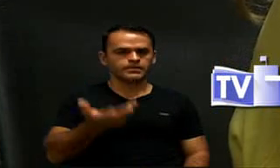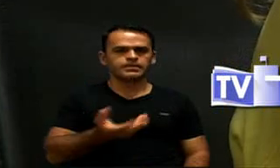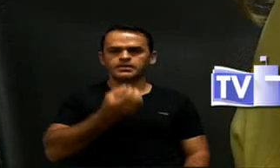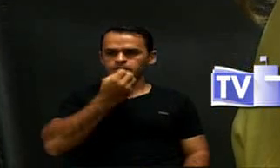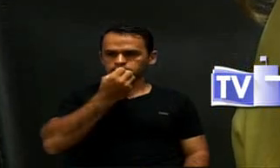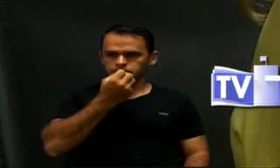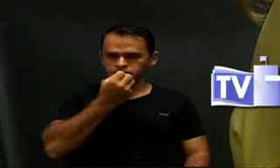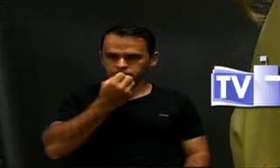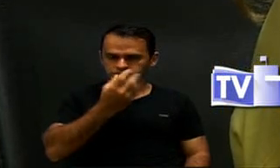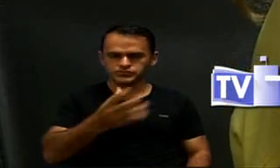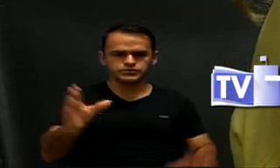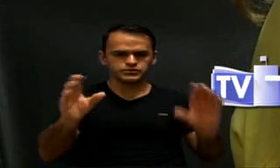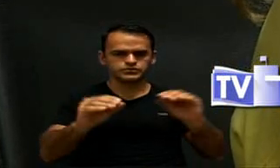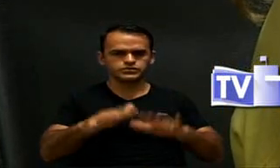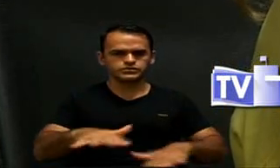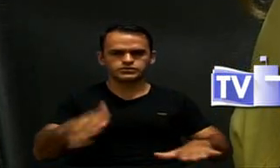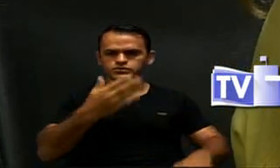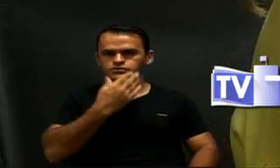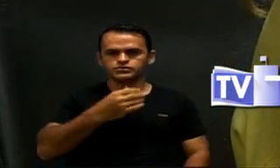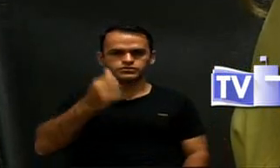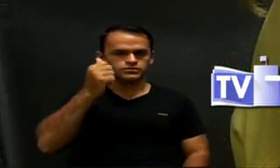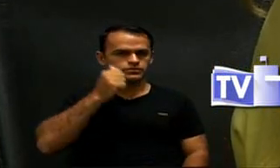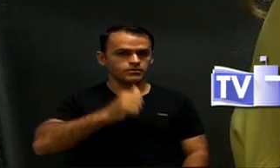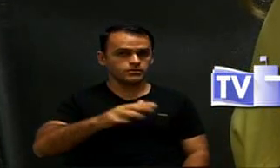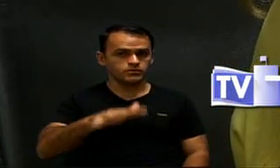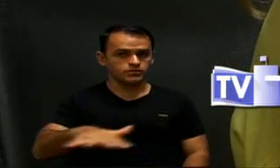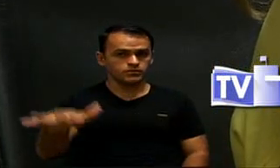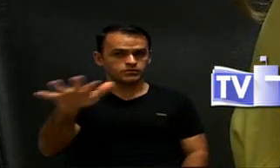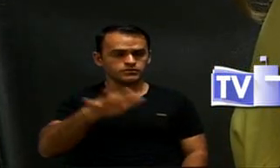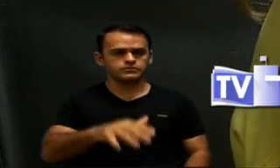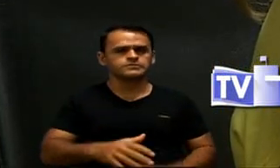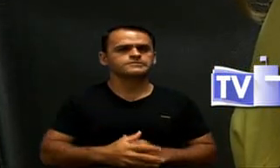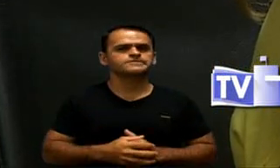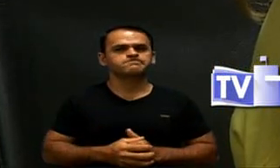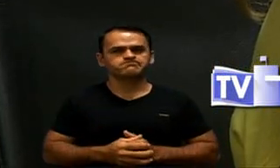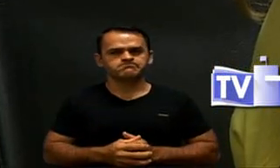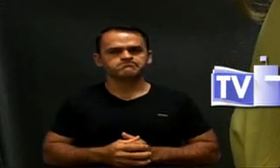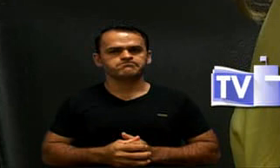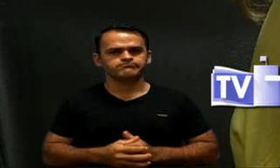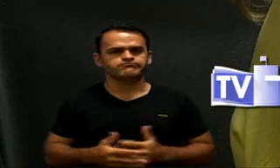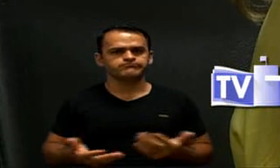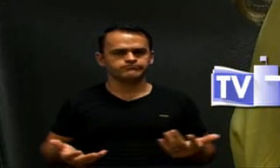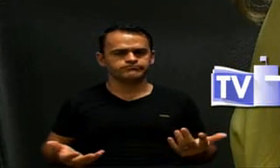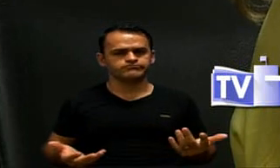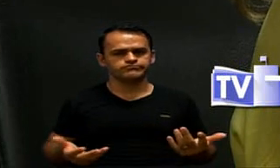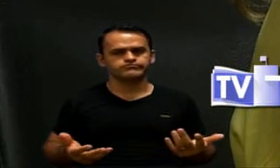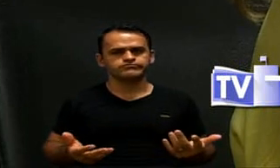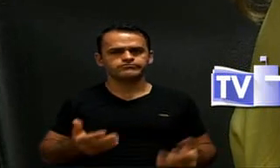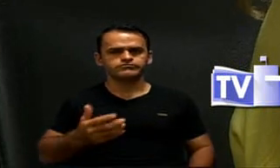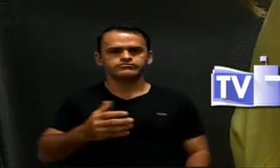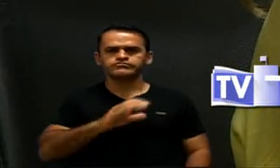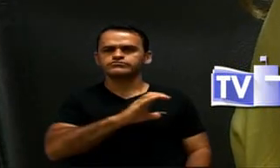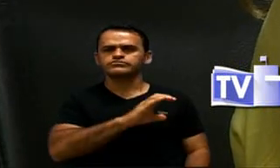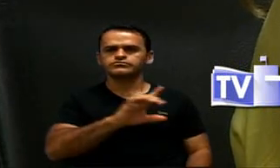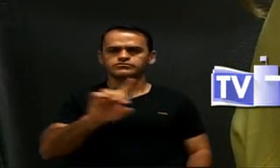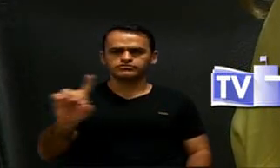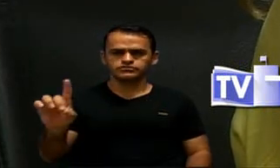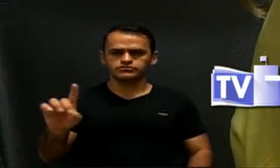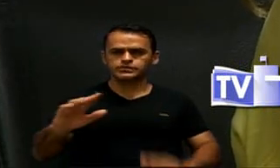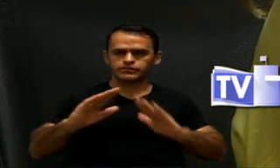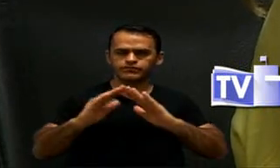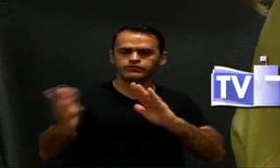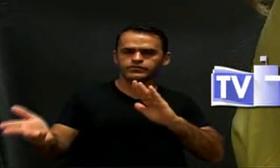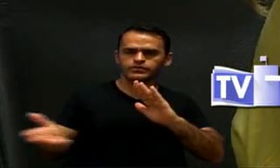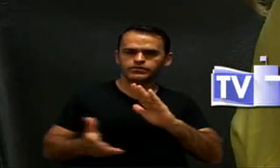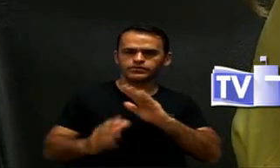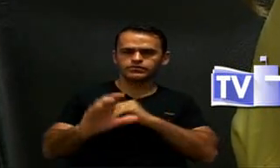a todas. Inicialmente, eu gostaria de colocar a todas, justificando a ausência da coordenadora da Casa Abrigo, a